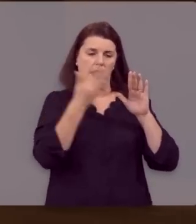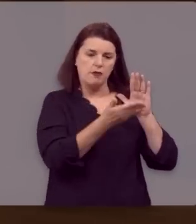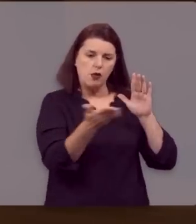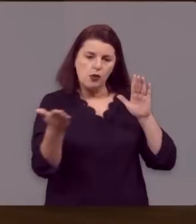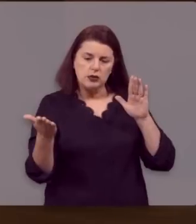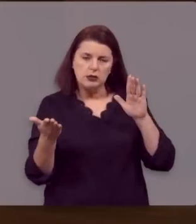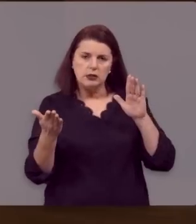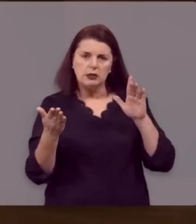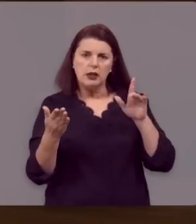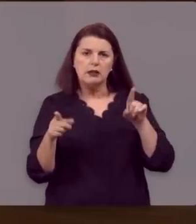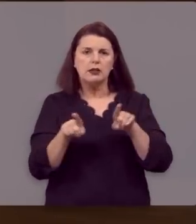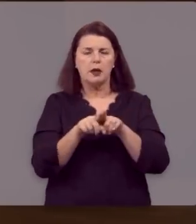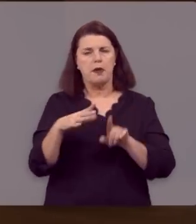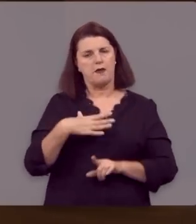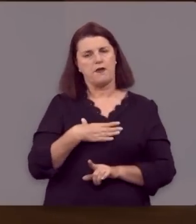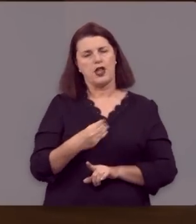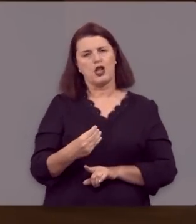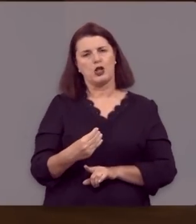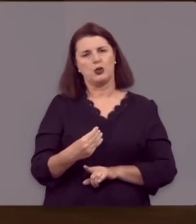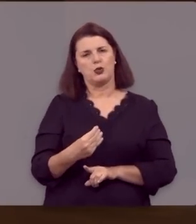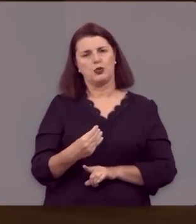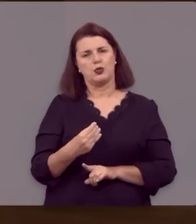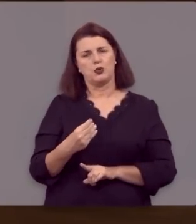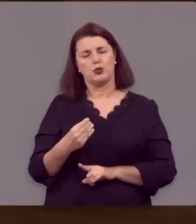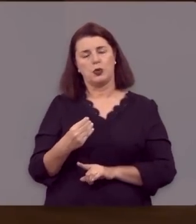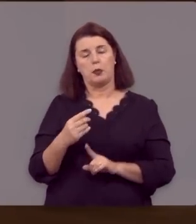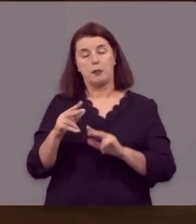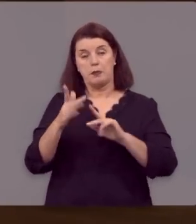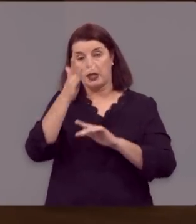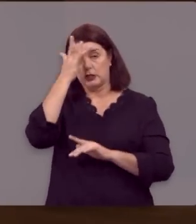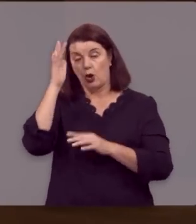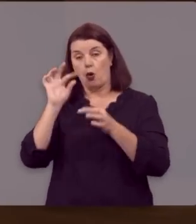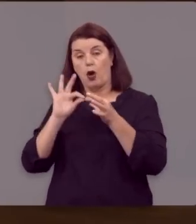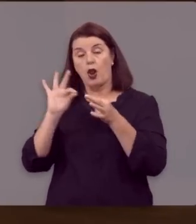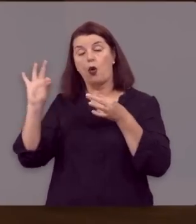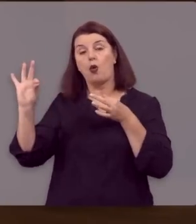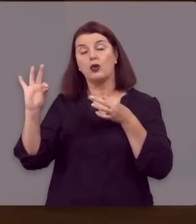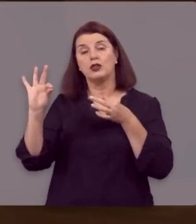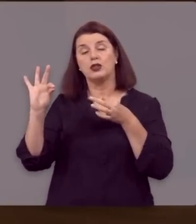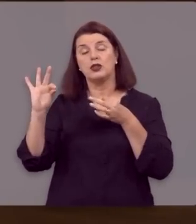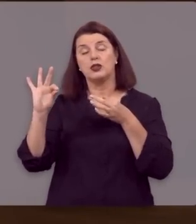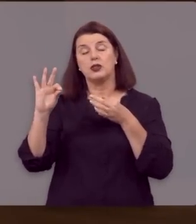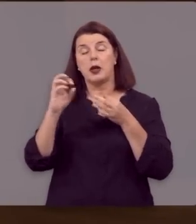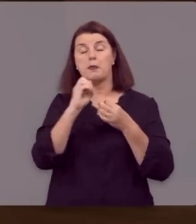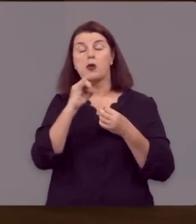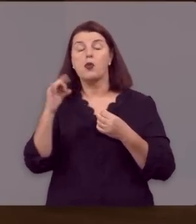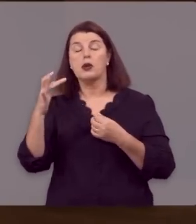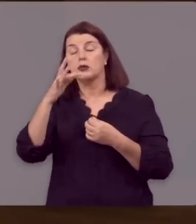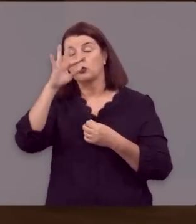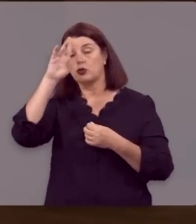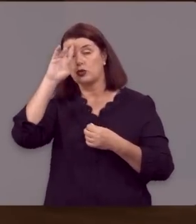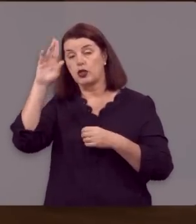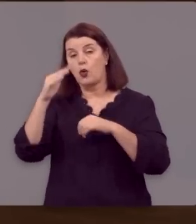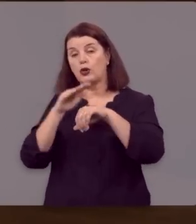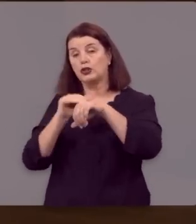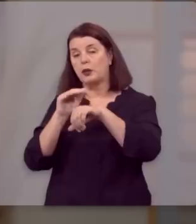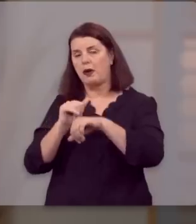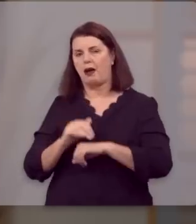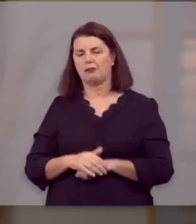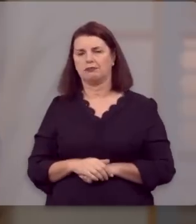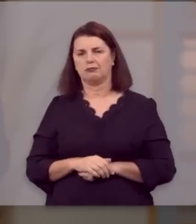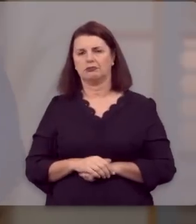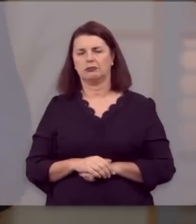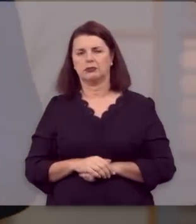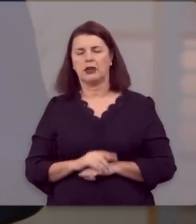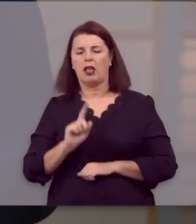vós, é também para os vossos filhos, para aqueles que ainda estão longe, para quantos o Senhor nosso Deus chamar.